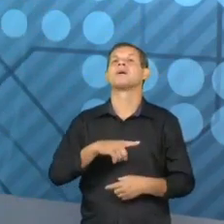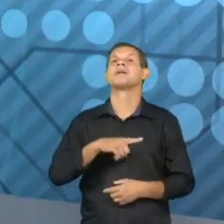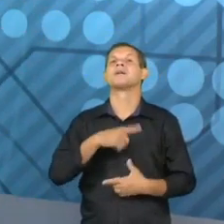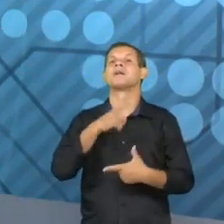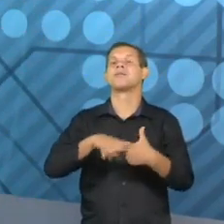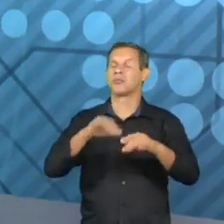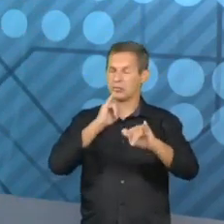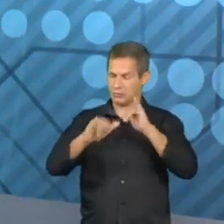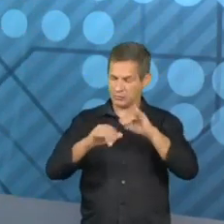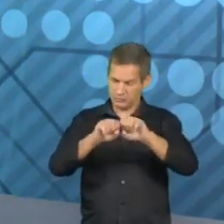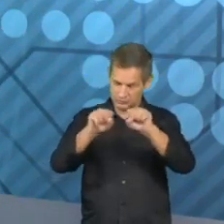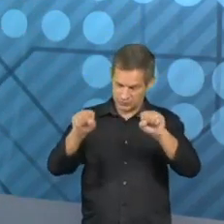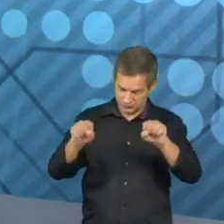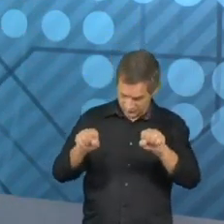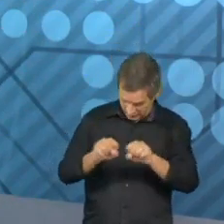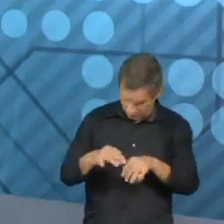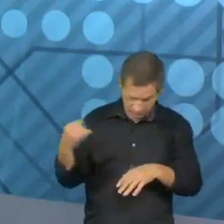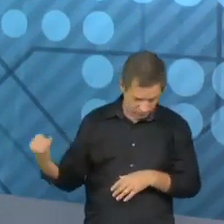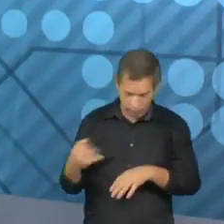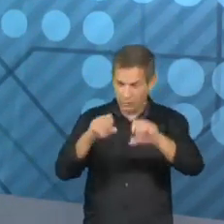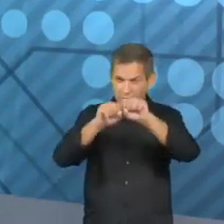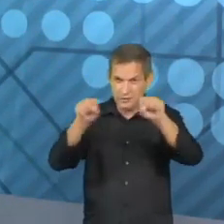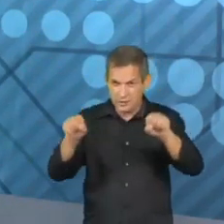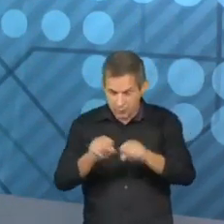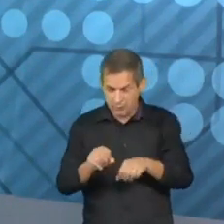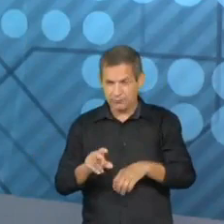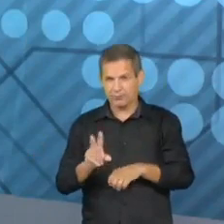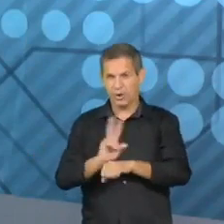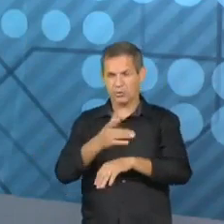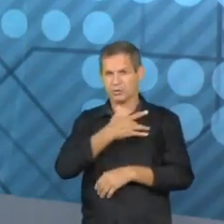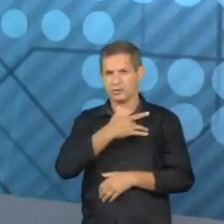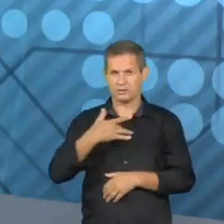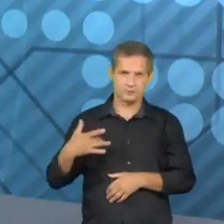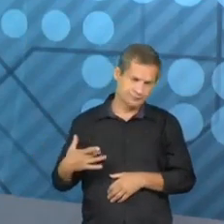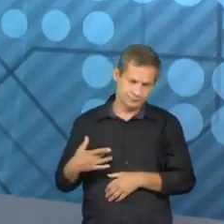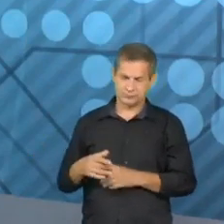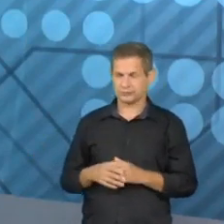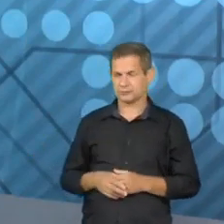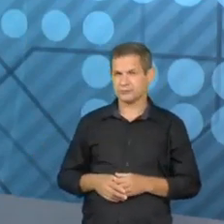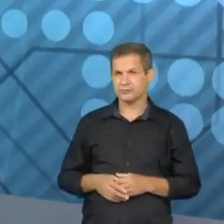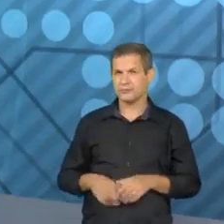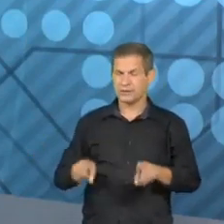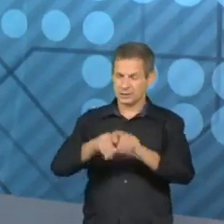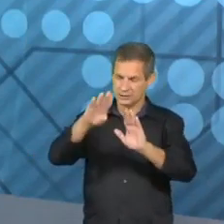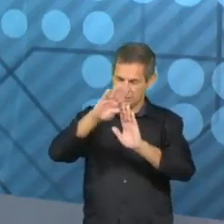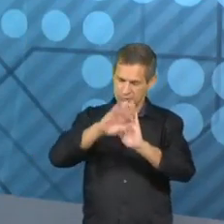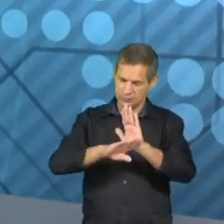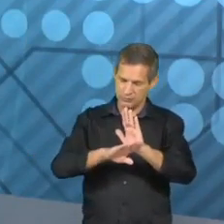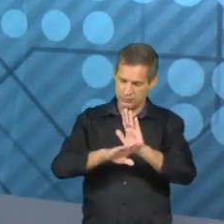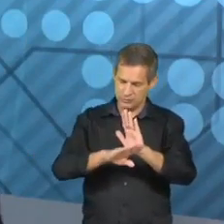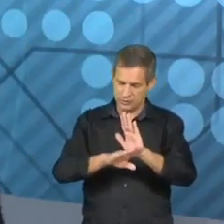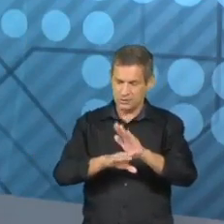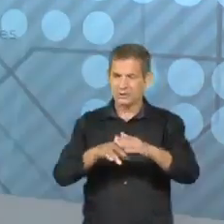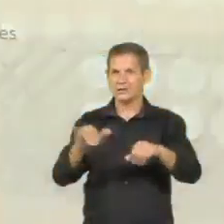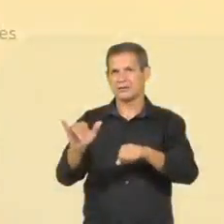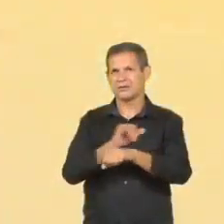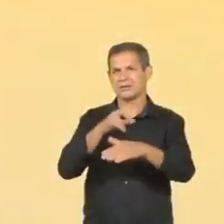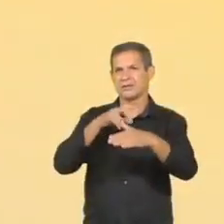quebra de informação. Então, eles são muito importantes para a vigilância em saúde e para o planejamento de